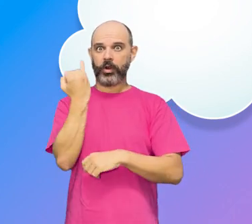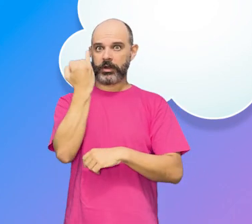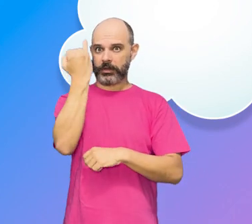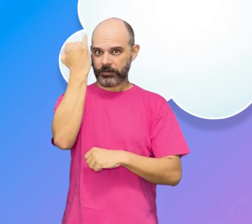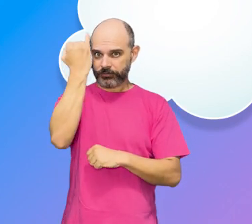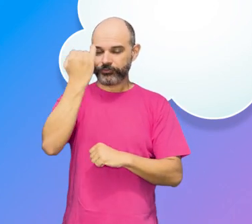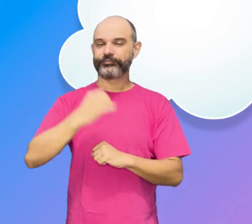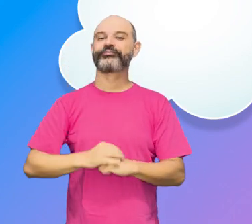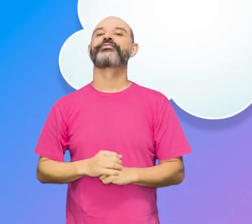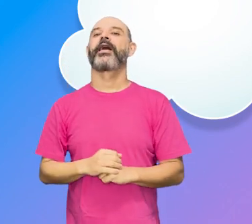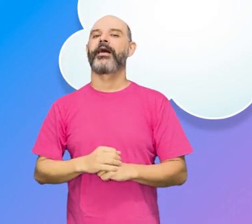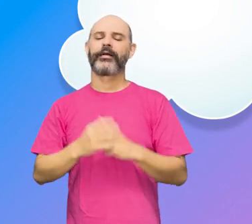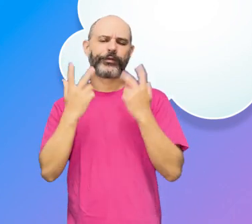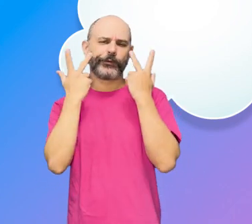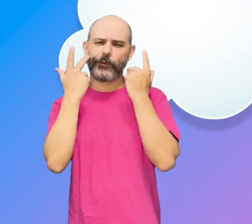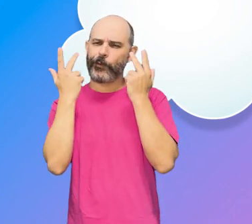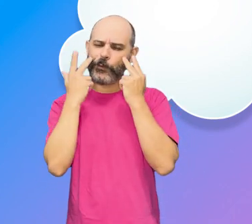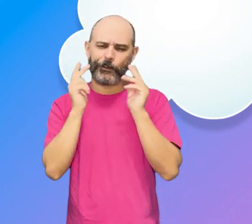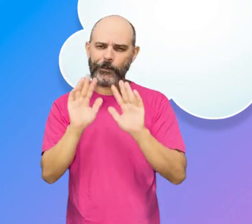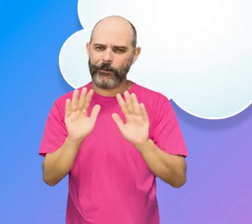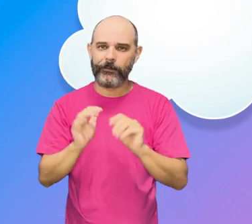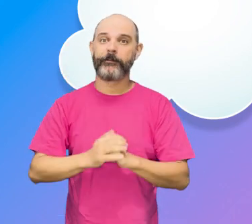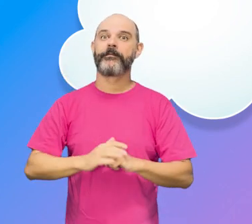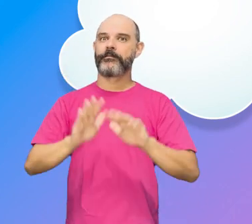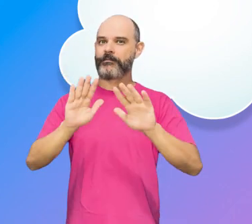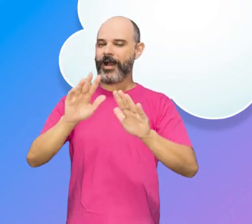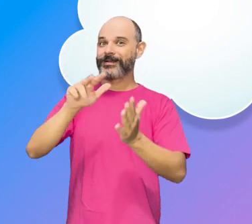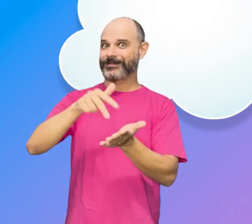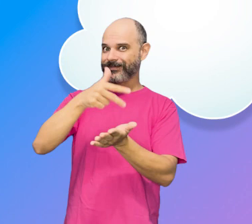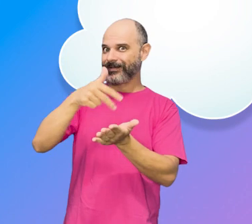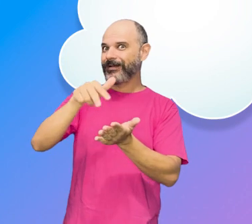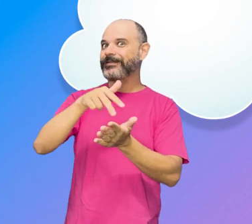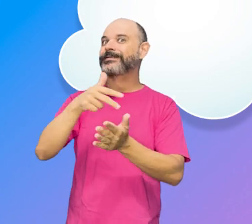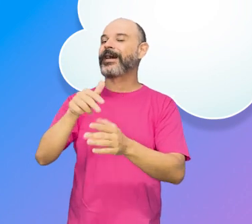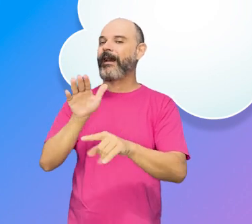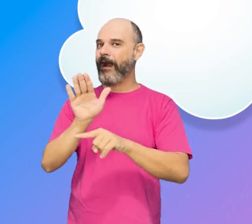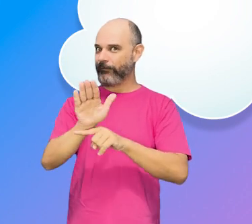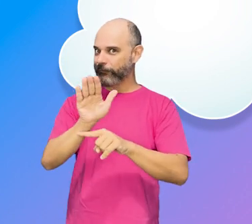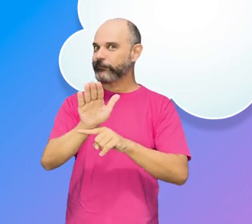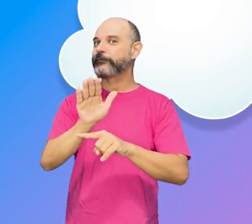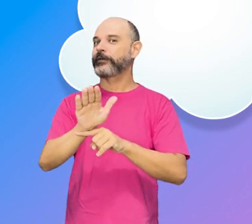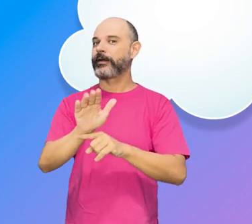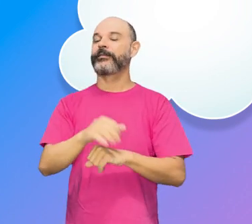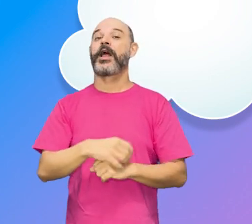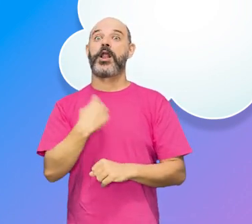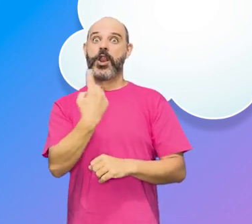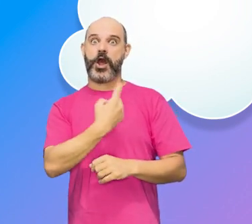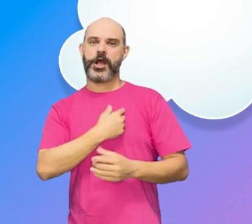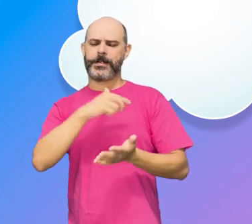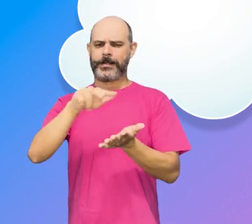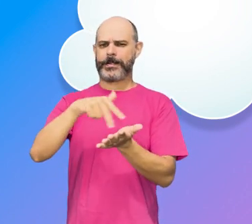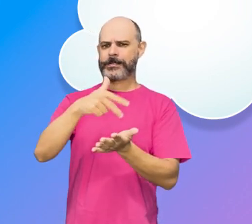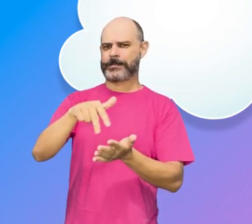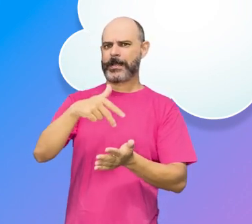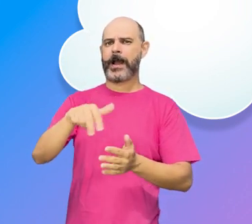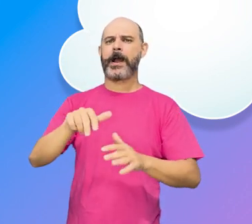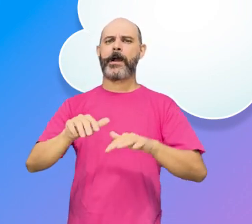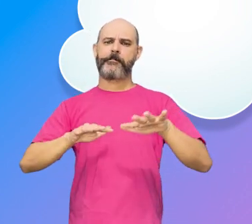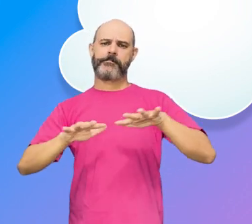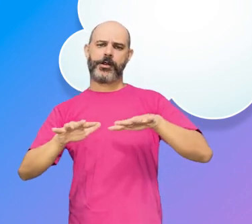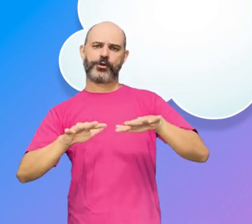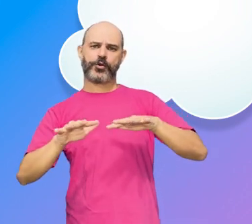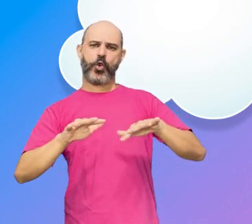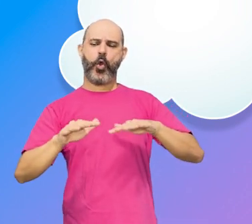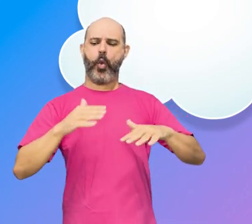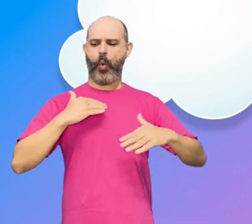você? Saiba que isso é muito normal, mas dançar pode ajudar e muito! Quando dançamos,